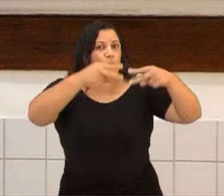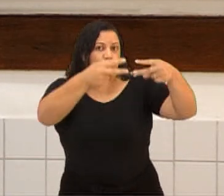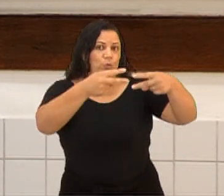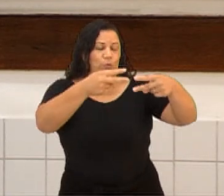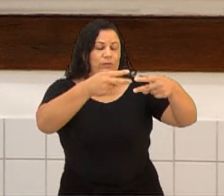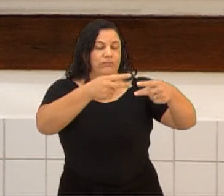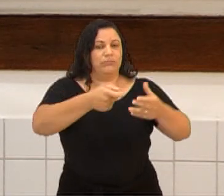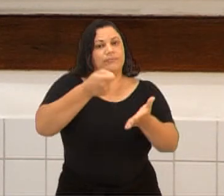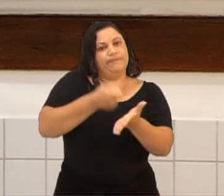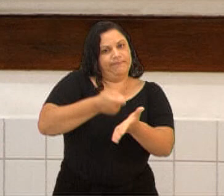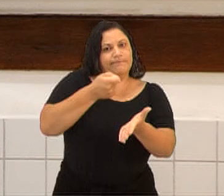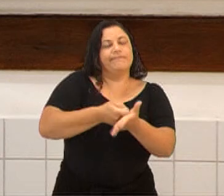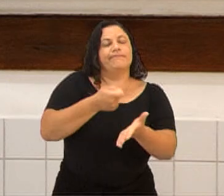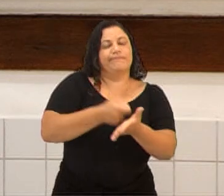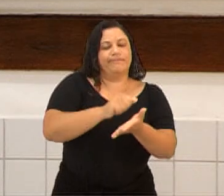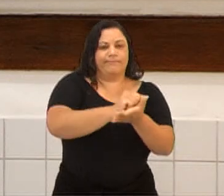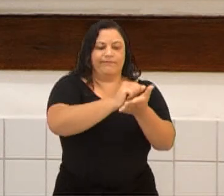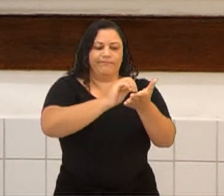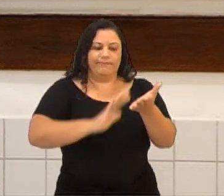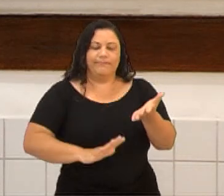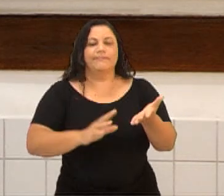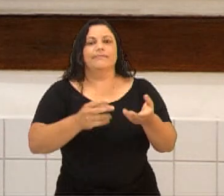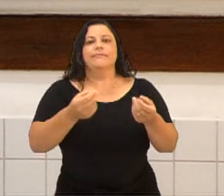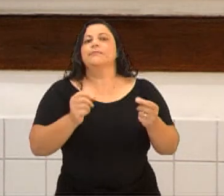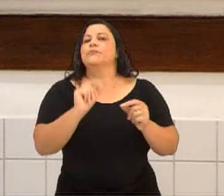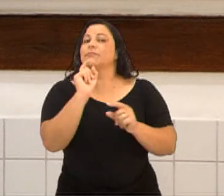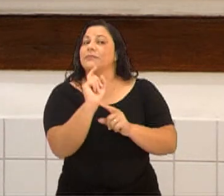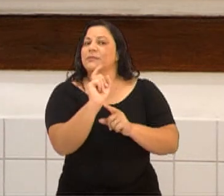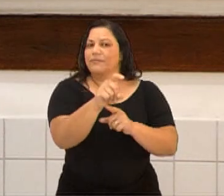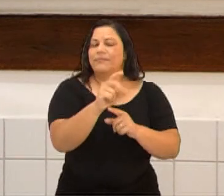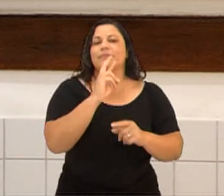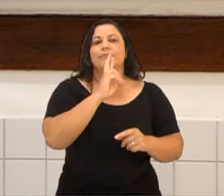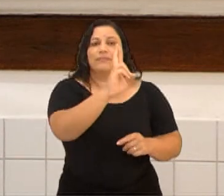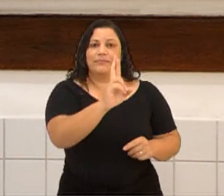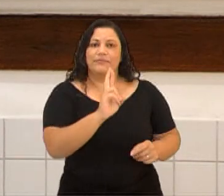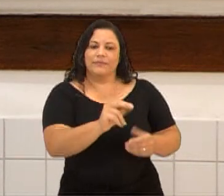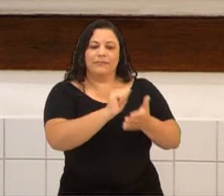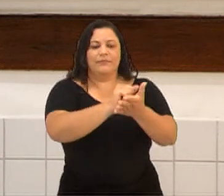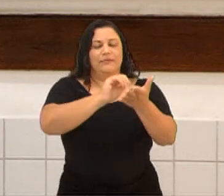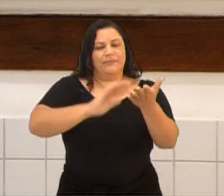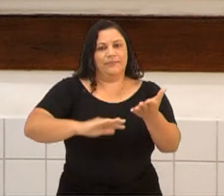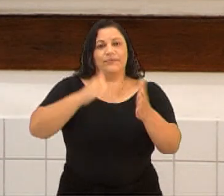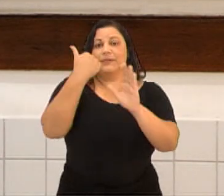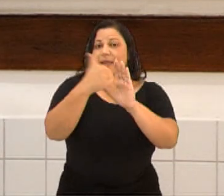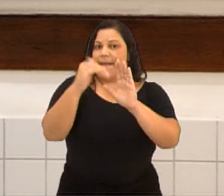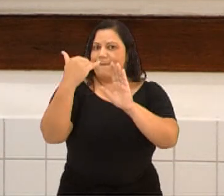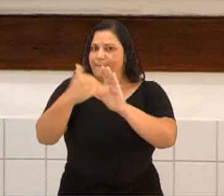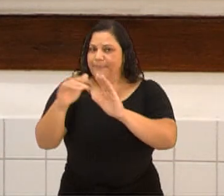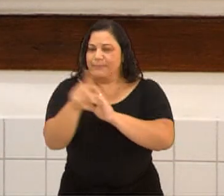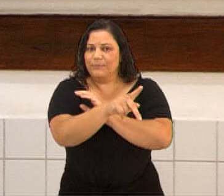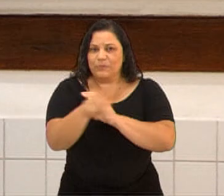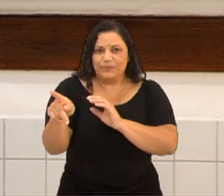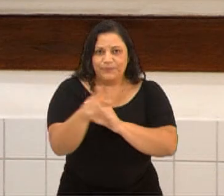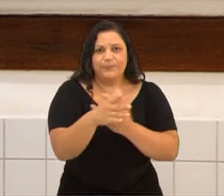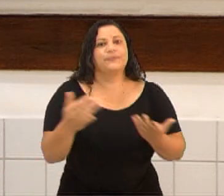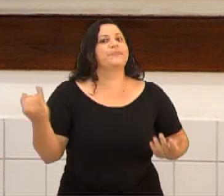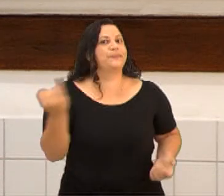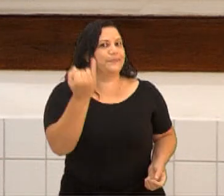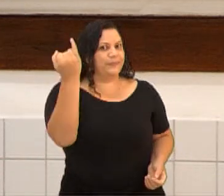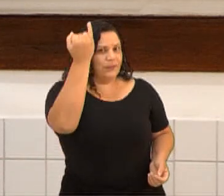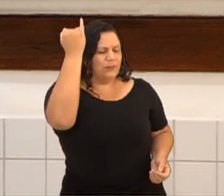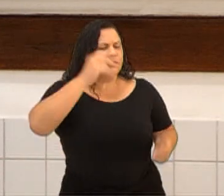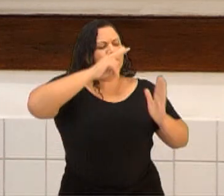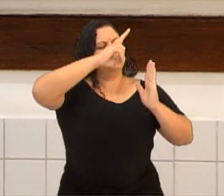Vocês têm que clicar nesse link para resolver ali a atividade, enviar para o professor. Também é muito importante que